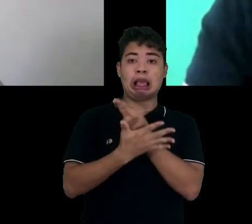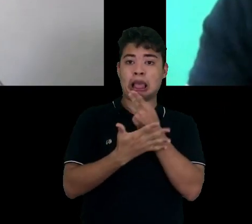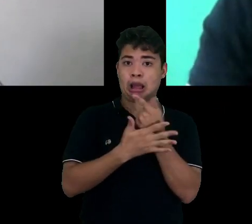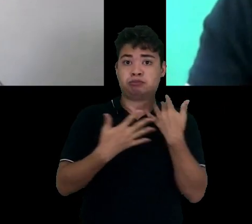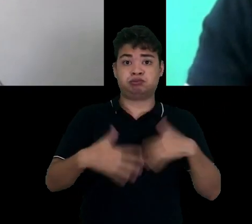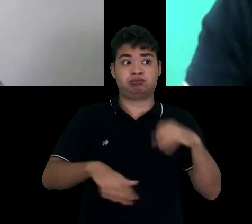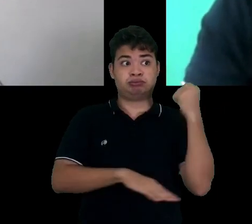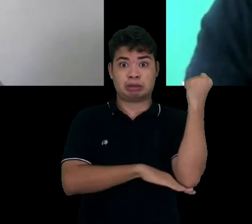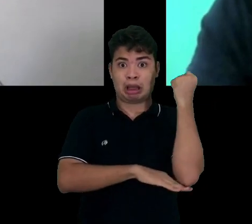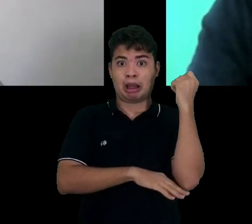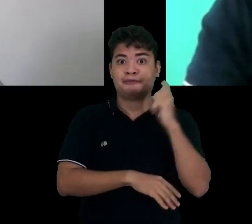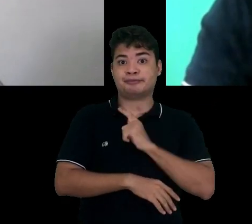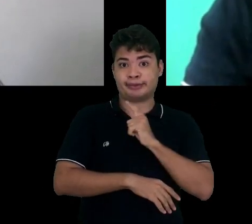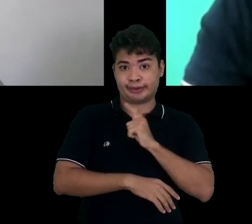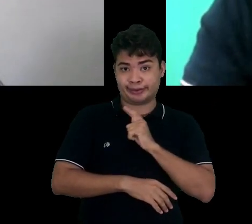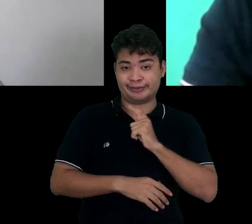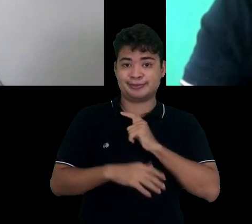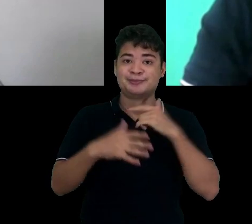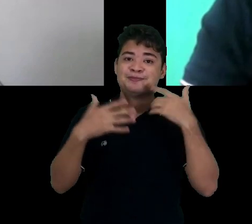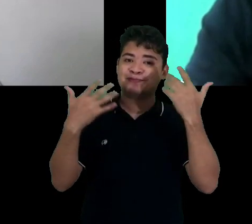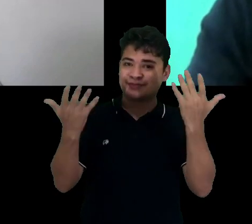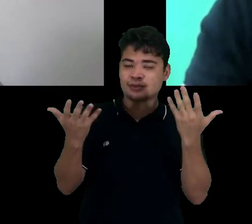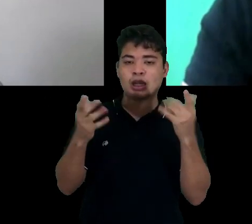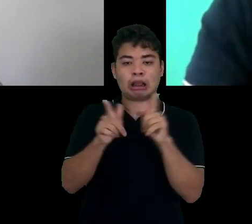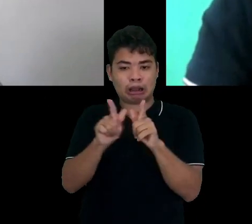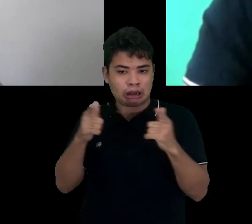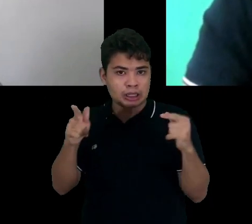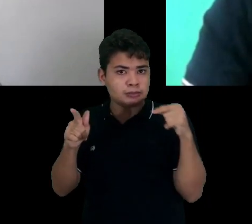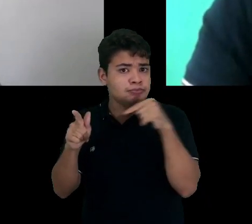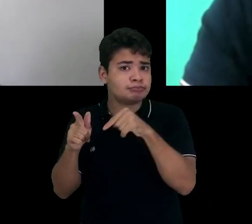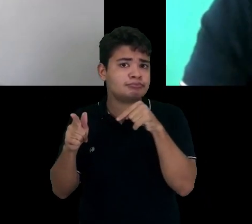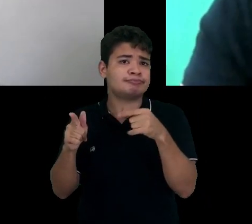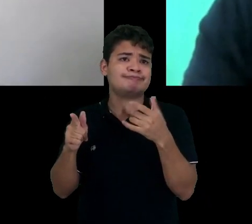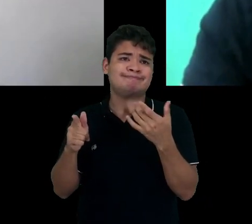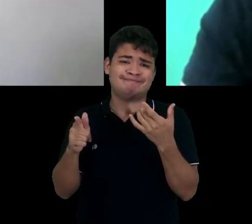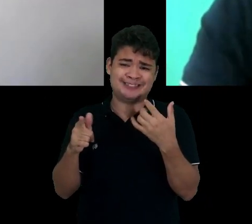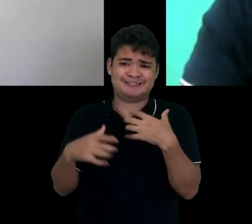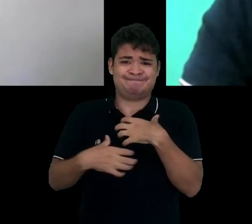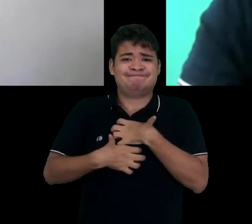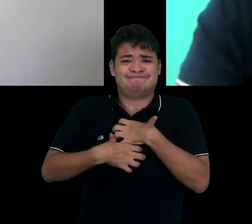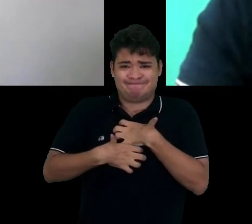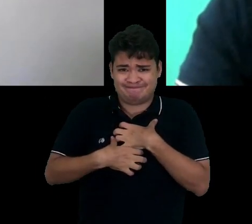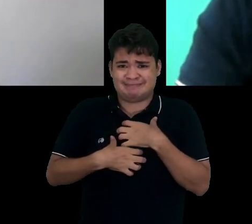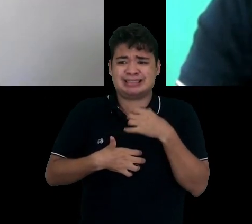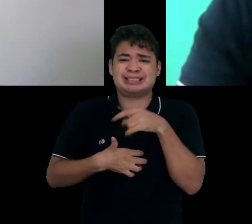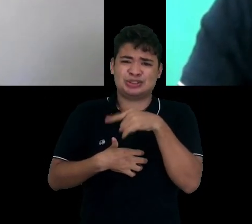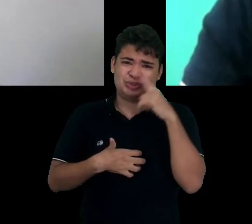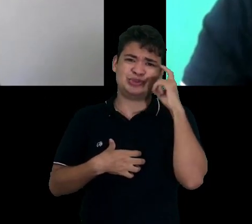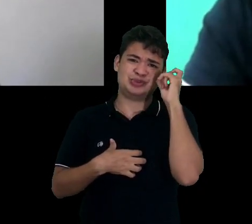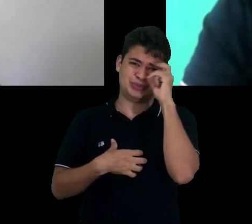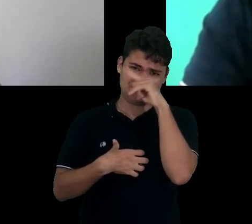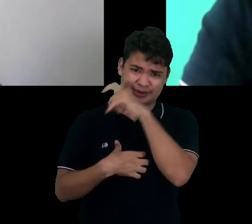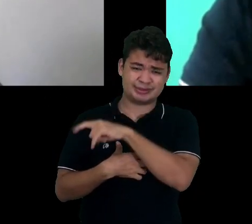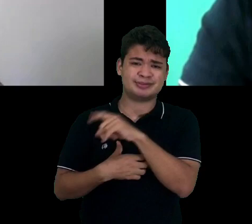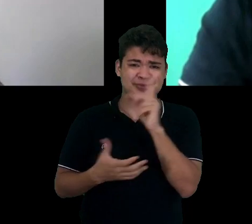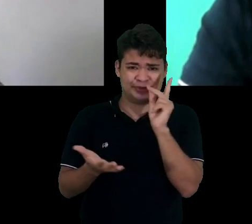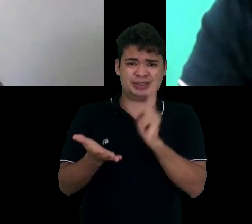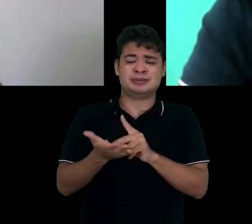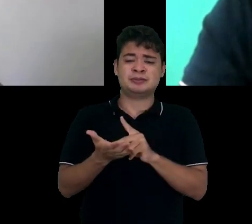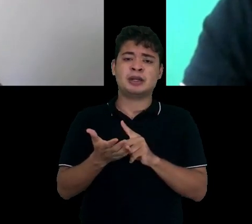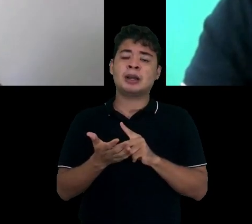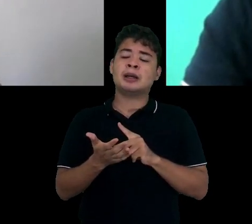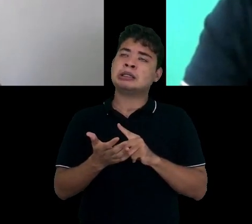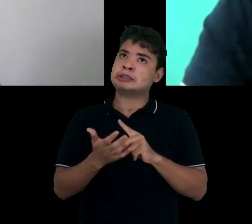cometemos, infelizmente, muitos erros graves com isso. Então, a gramática é uma coisa que eu, particularmente, acho muito